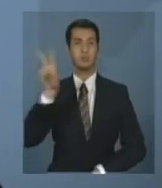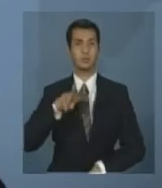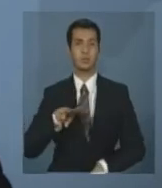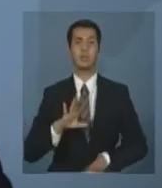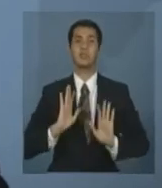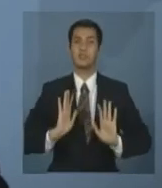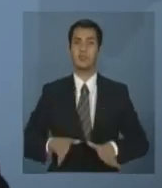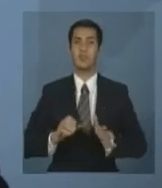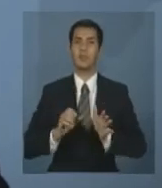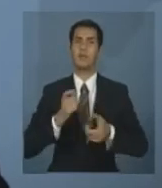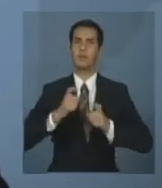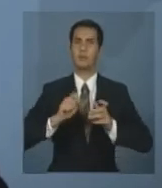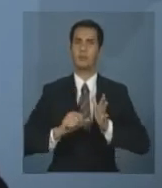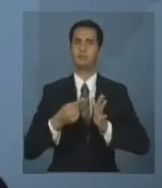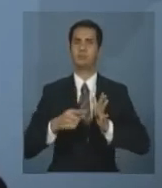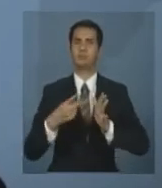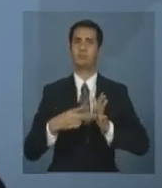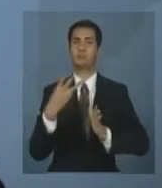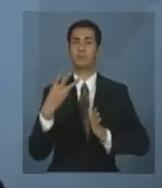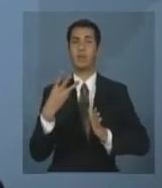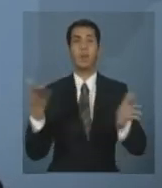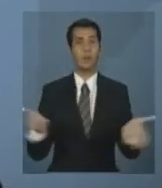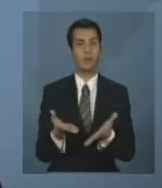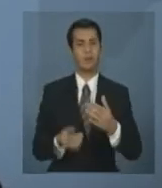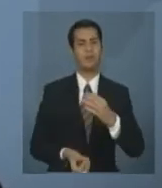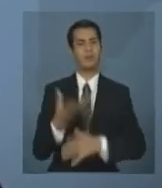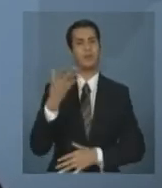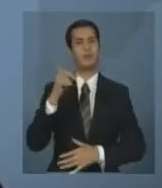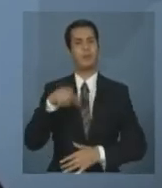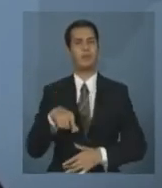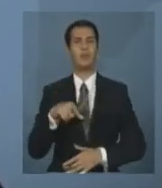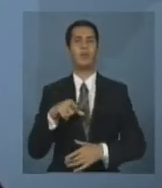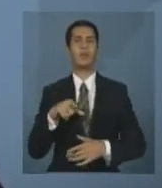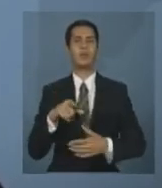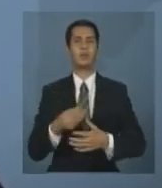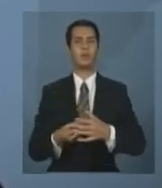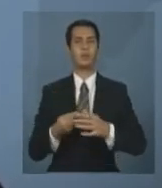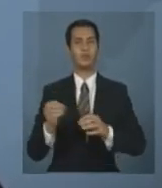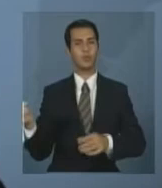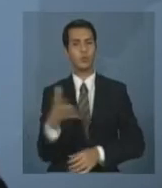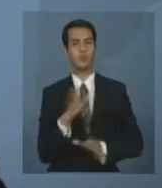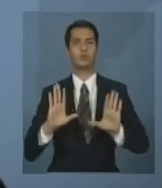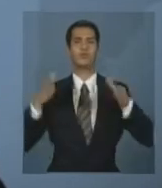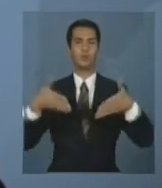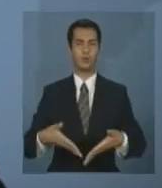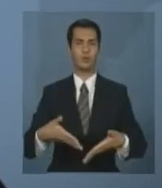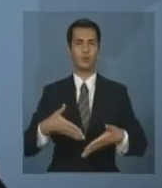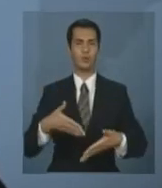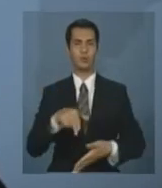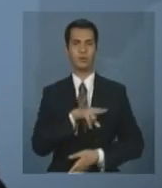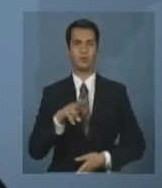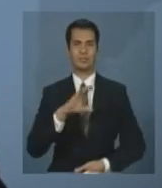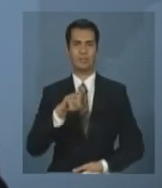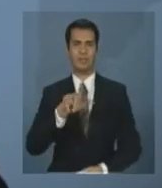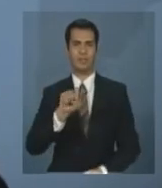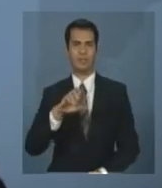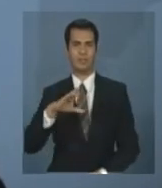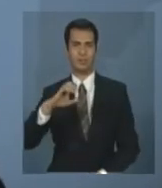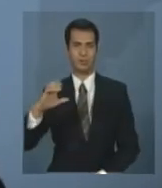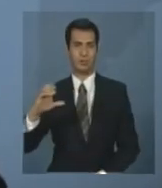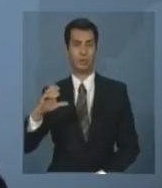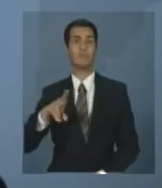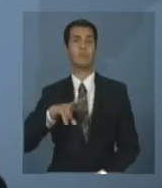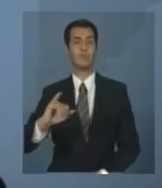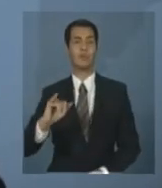CAUC dá início ao funcionamento da Comunidade dos Estados Latino-Americanos e Caribenhos, o CELAC, que